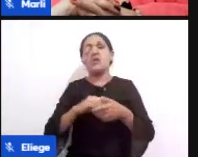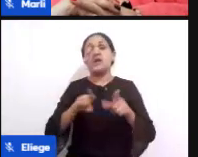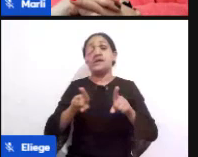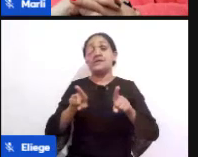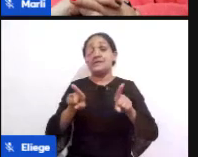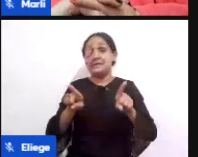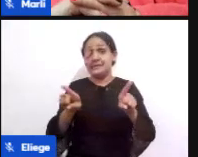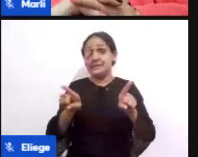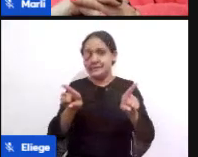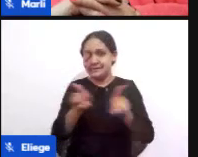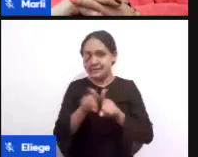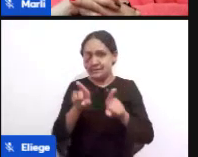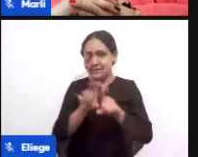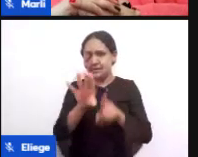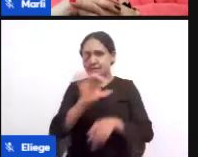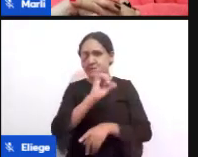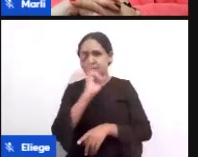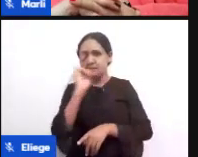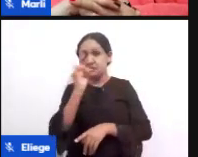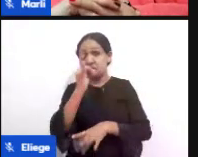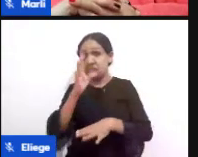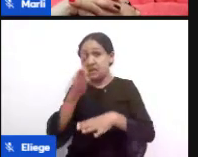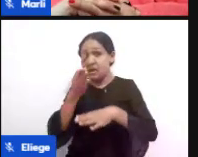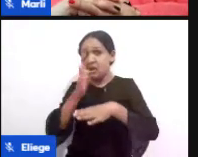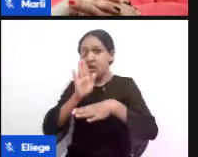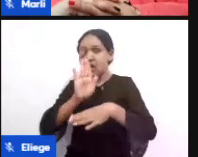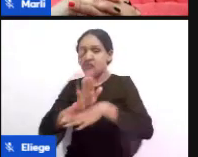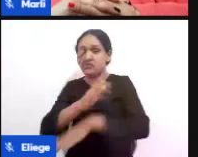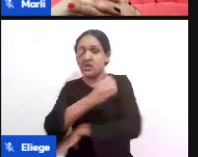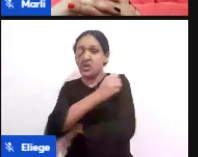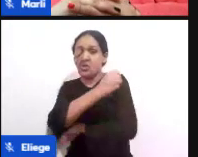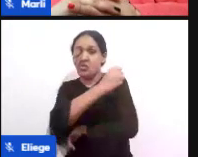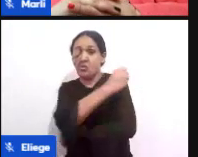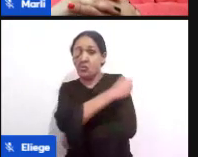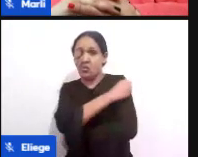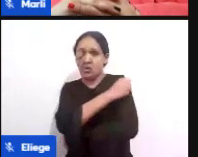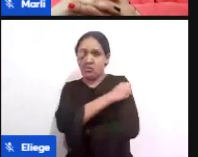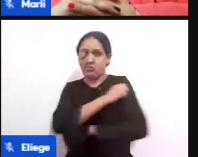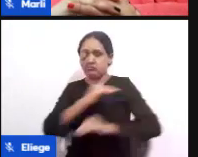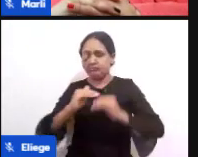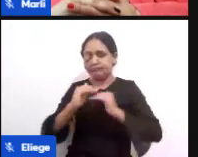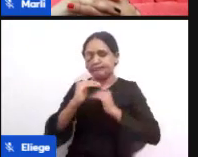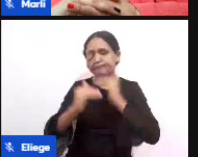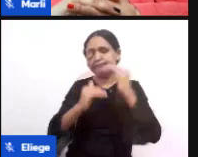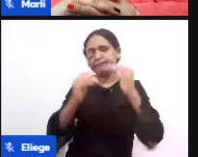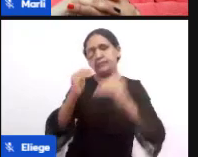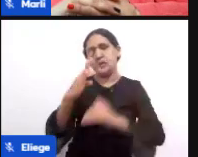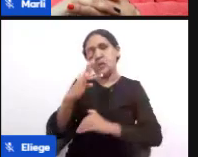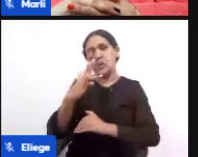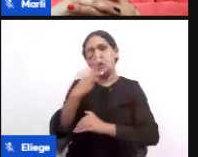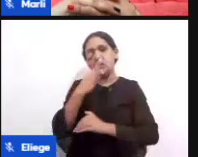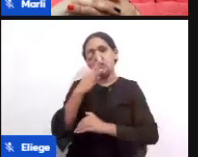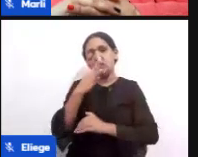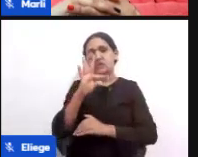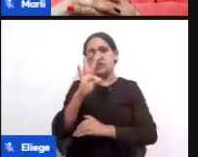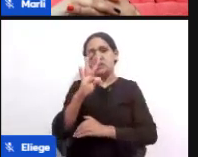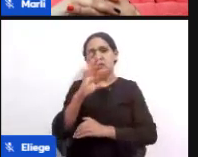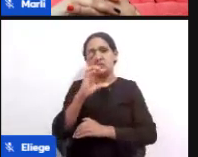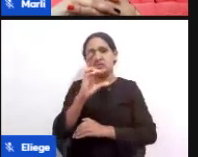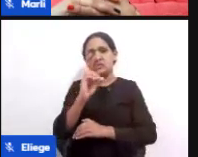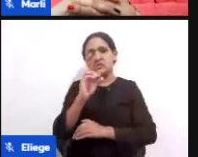excelente para auxiliar o aluno na construção dos seus conhecimentos. Turrone, 2004,